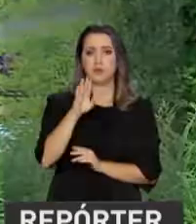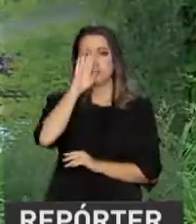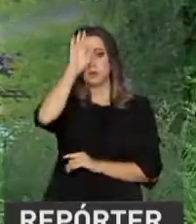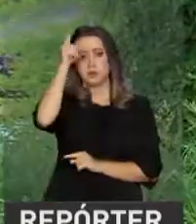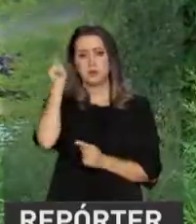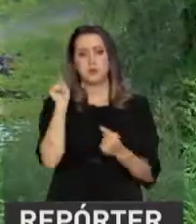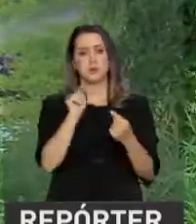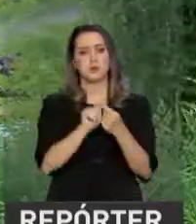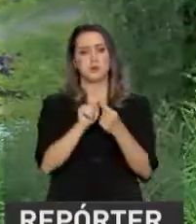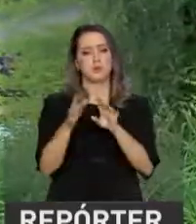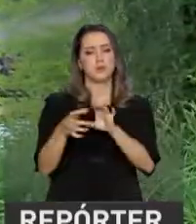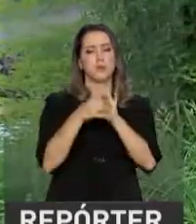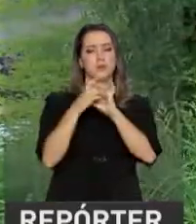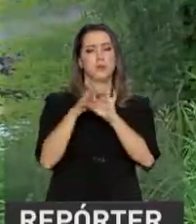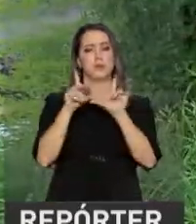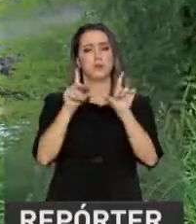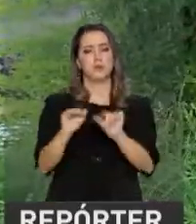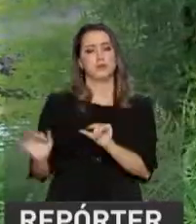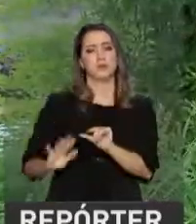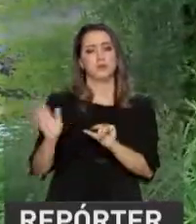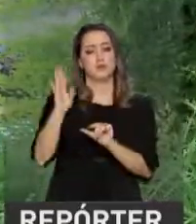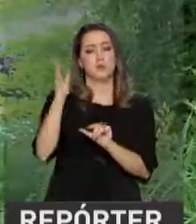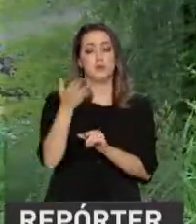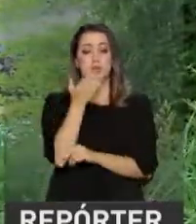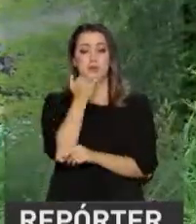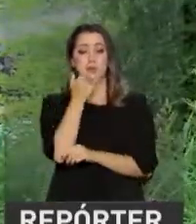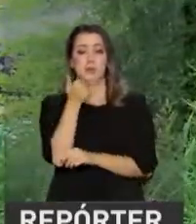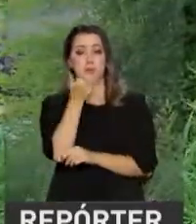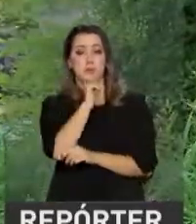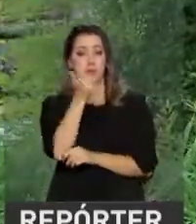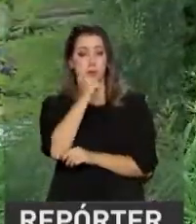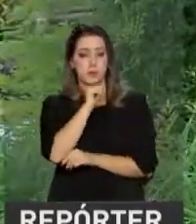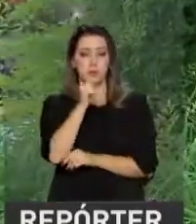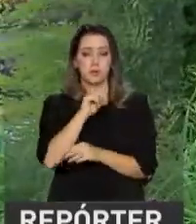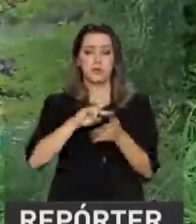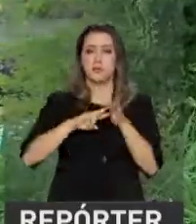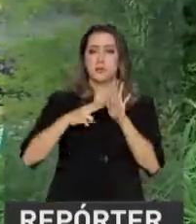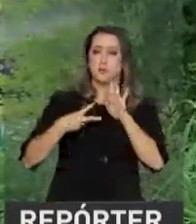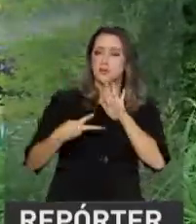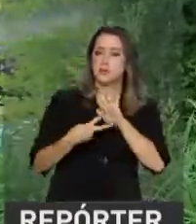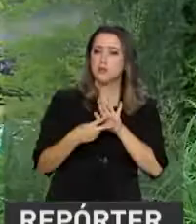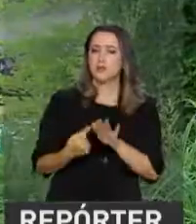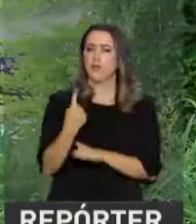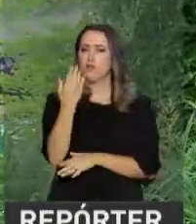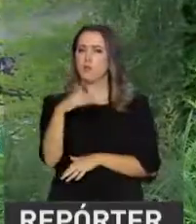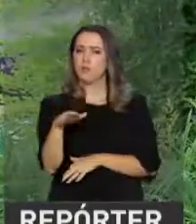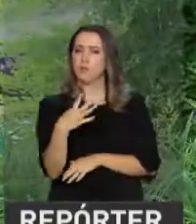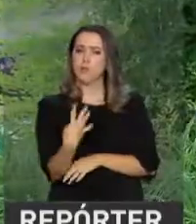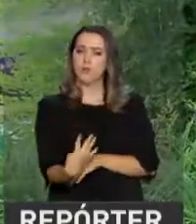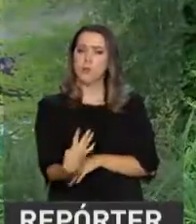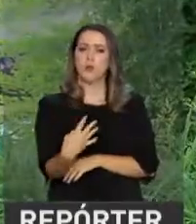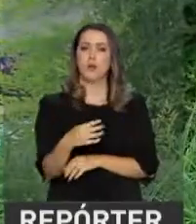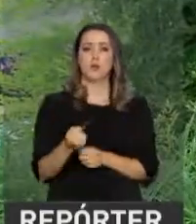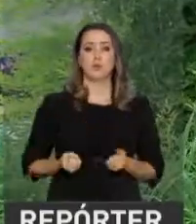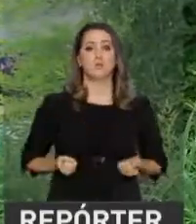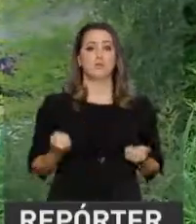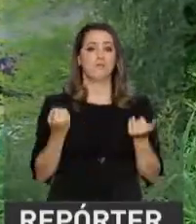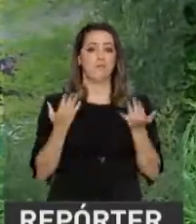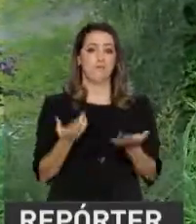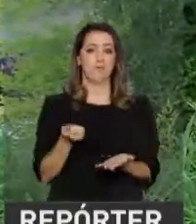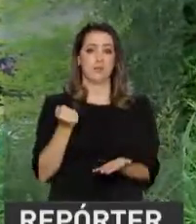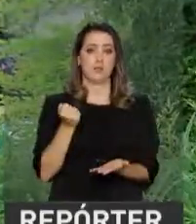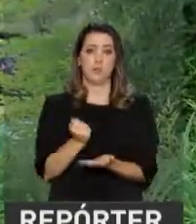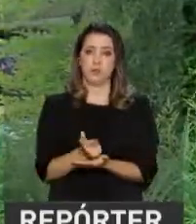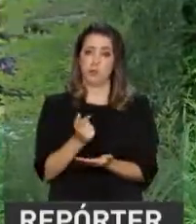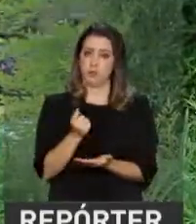principais aliados para a queda da taxa foram os alimentos e bebidas, que respondem por cerca de um quarto dos gastos das famílias.